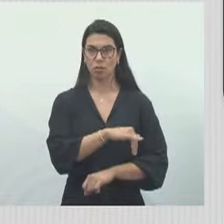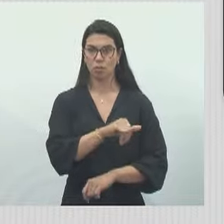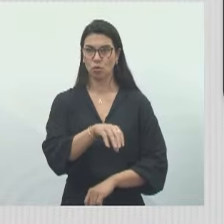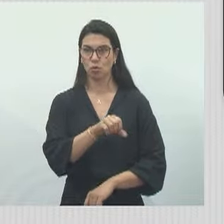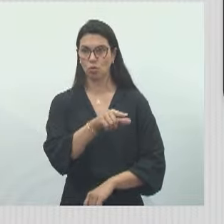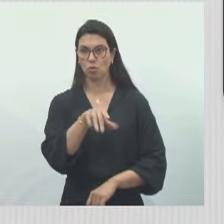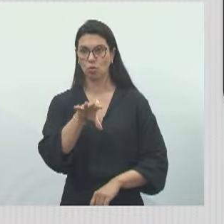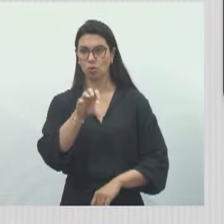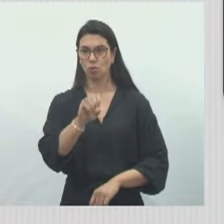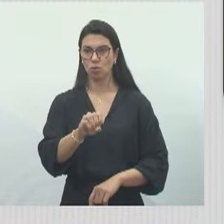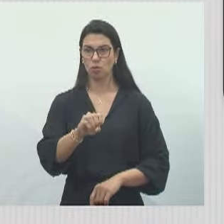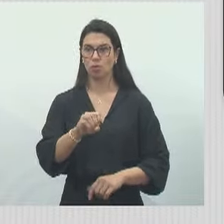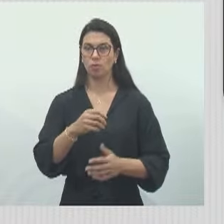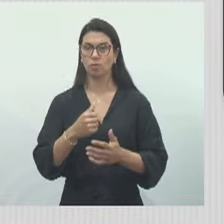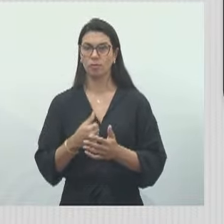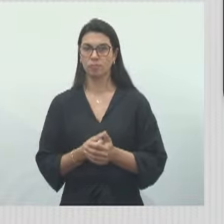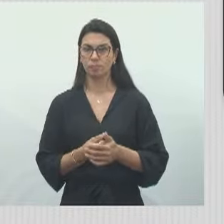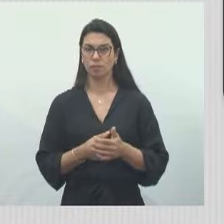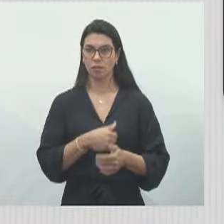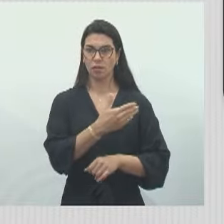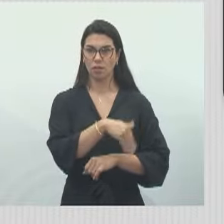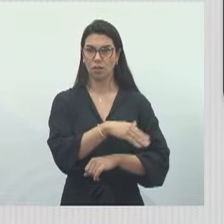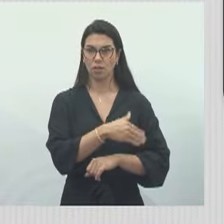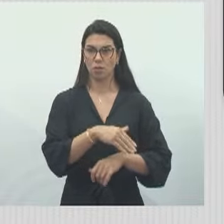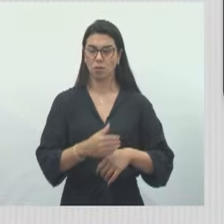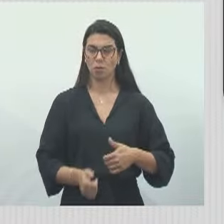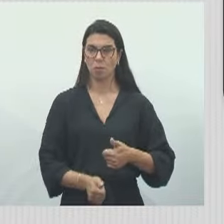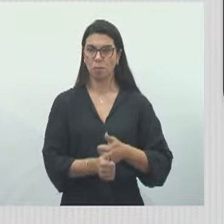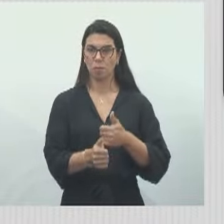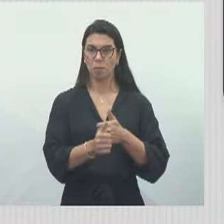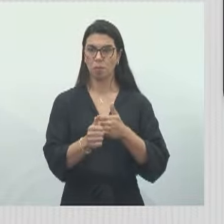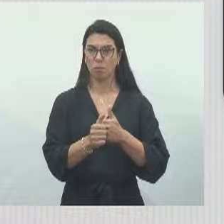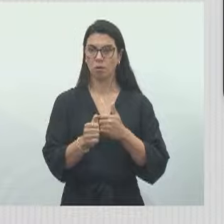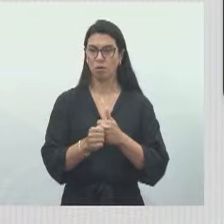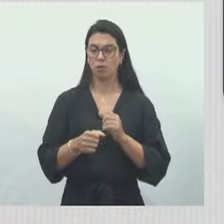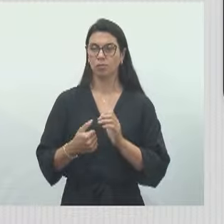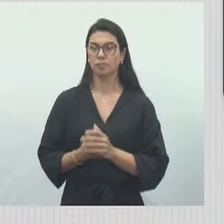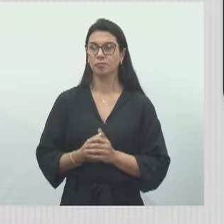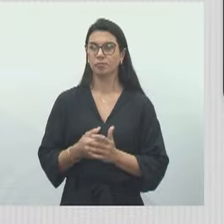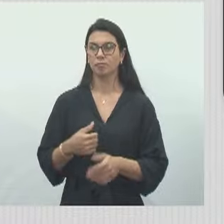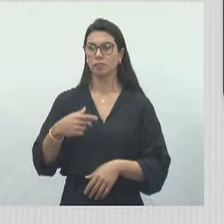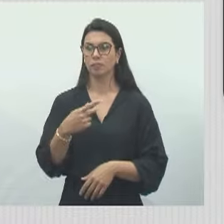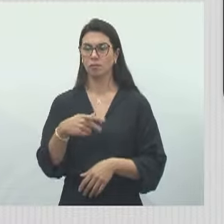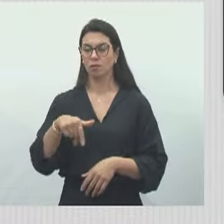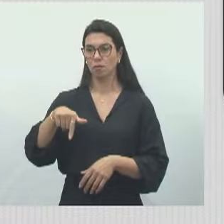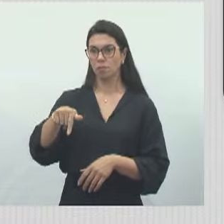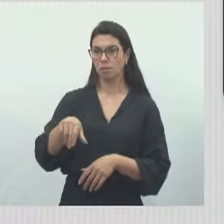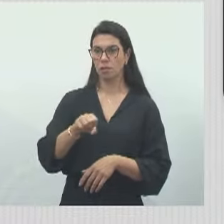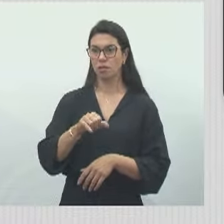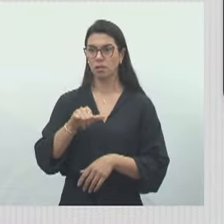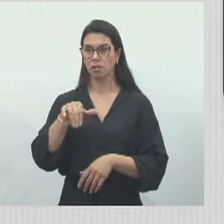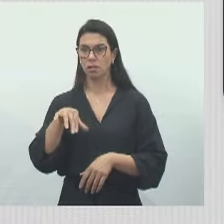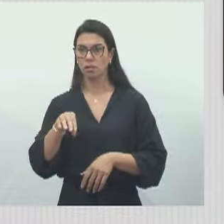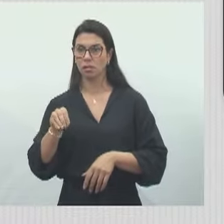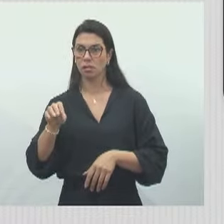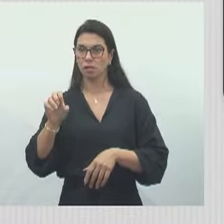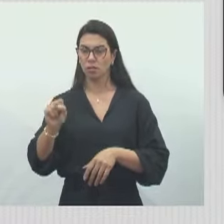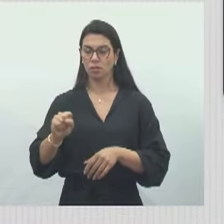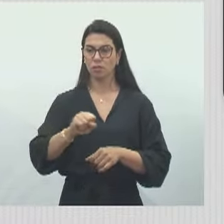II, cruzamento da Demar de Barro. É a rua que entra para o Parque do Sino. Eu estou aqui há quase uma hora. Vários moradores aqui